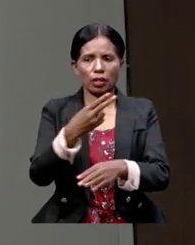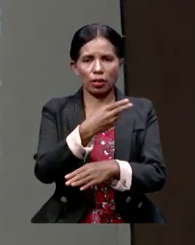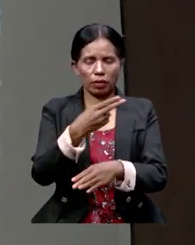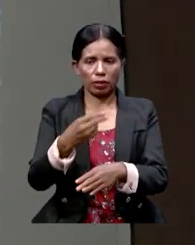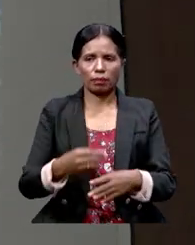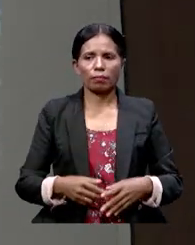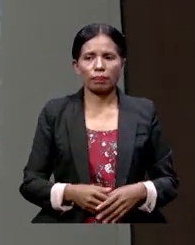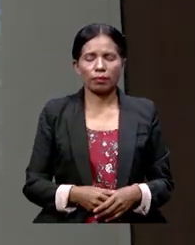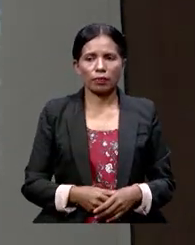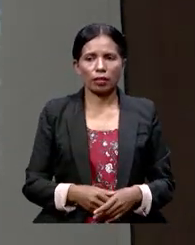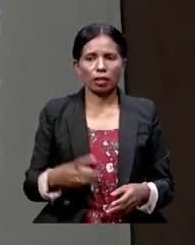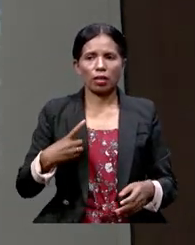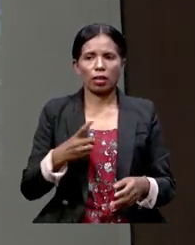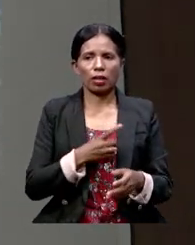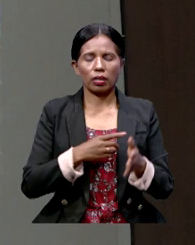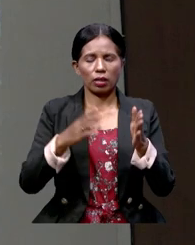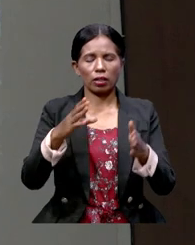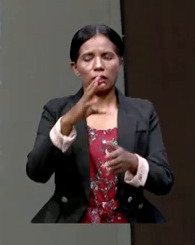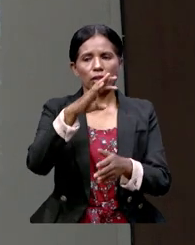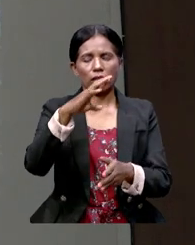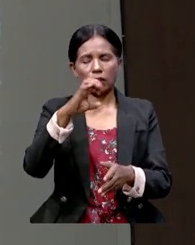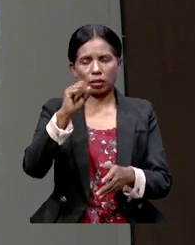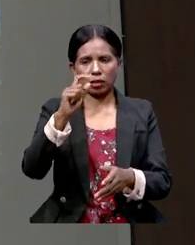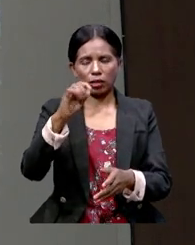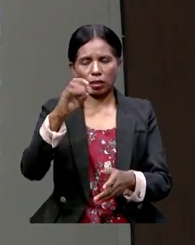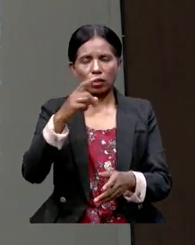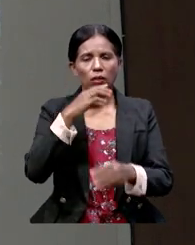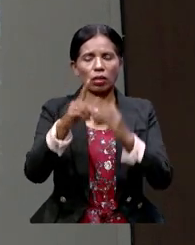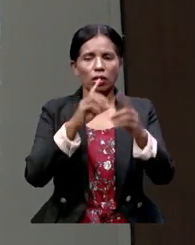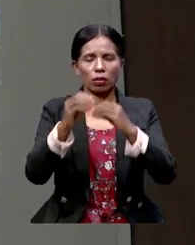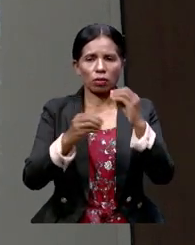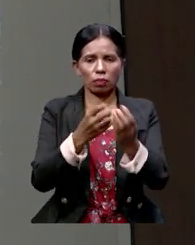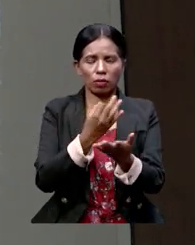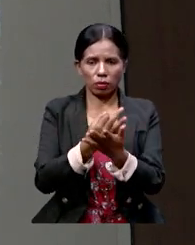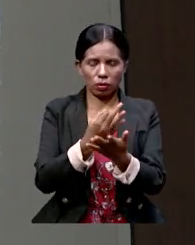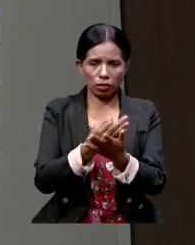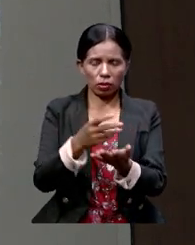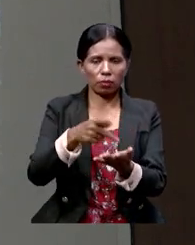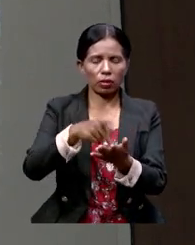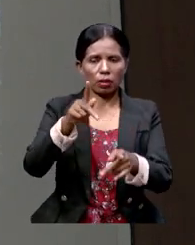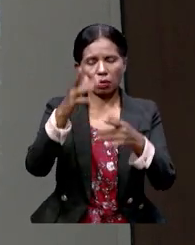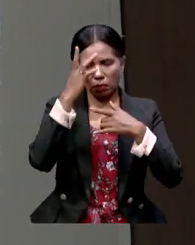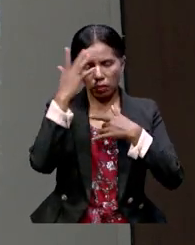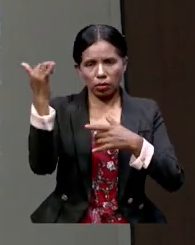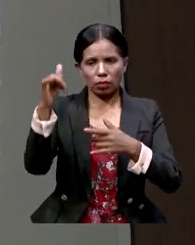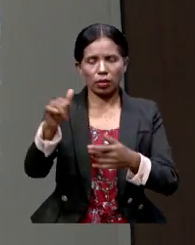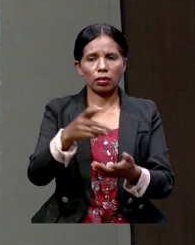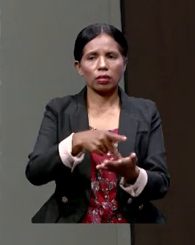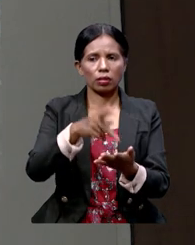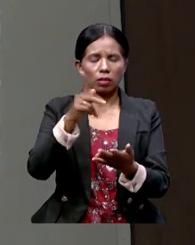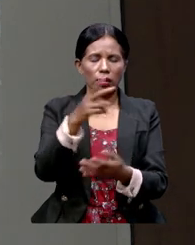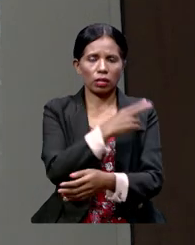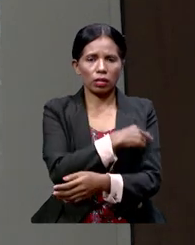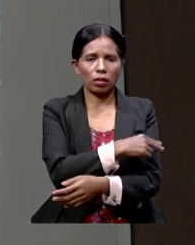Indonesia. Alain dene deputada Cristina Yuri Rebelumos kestiona ho subsidio ba paciente sira nebe halo tratamento iha